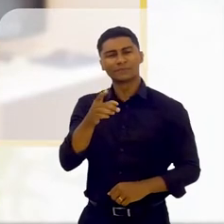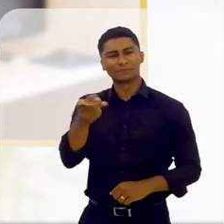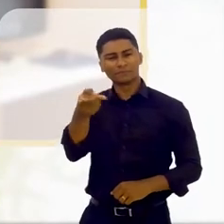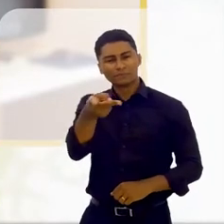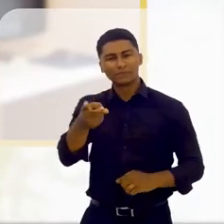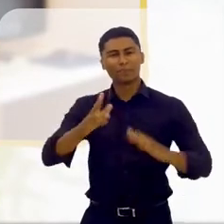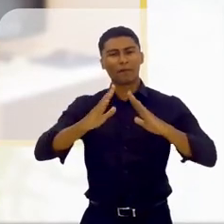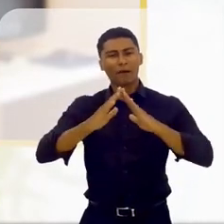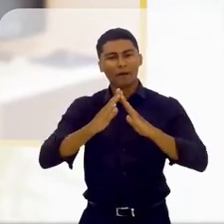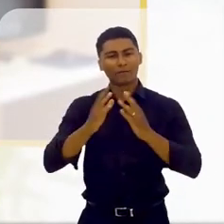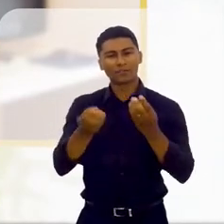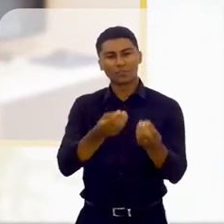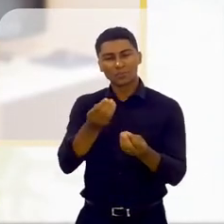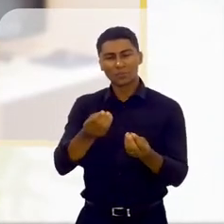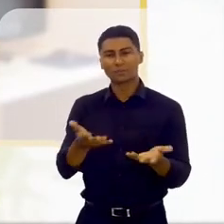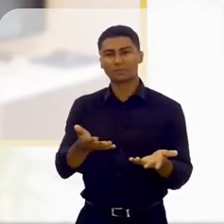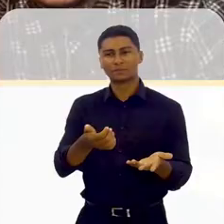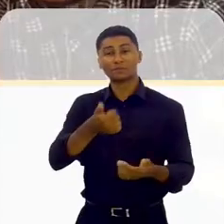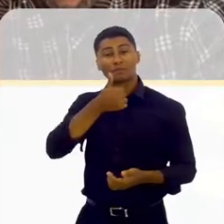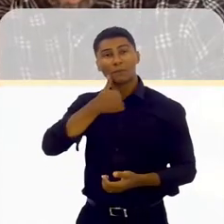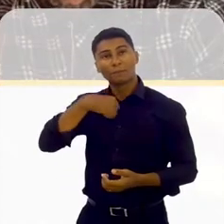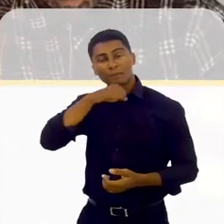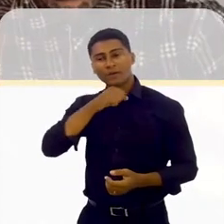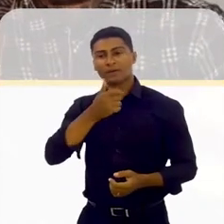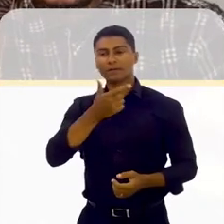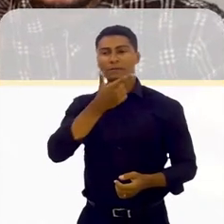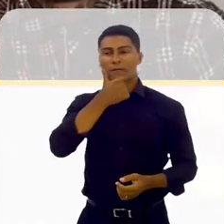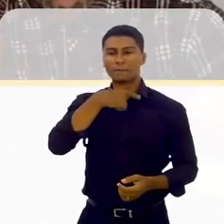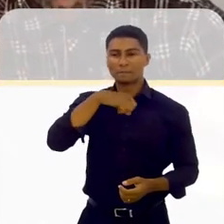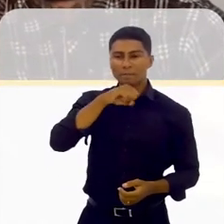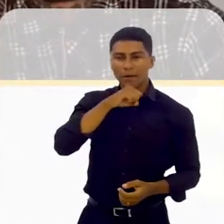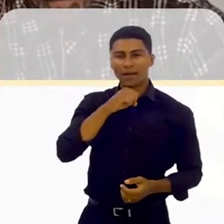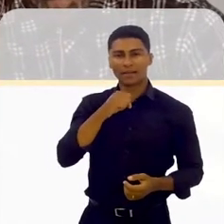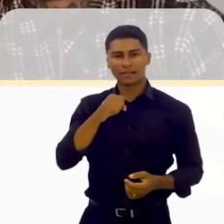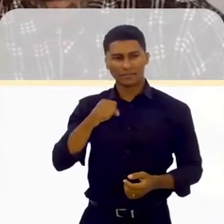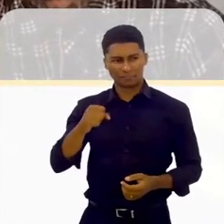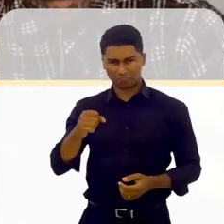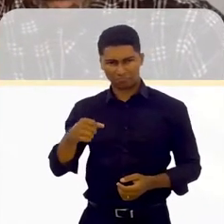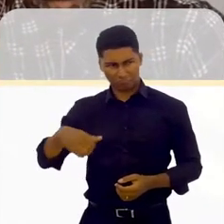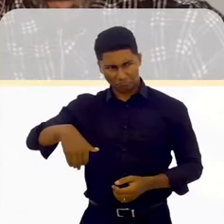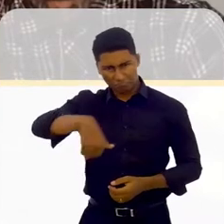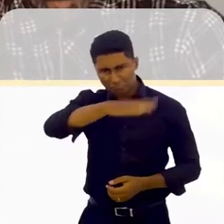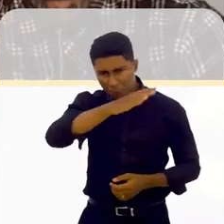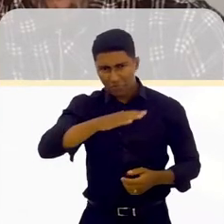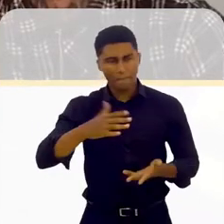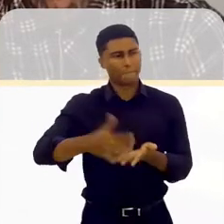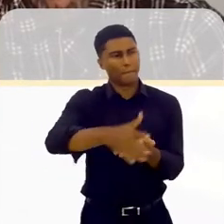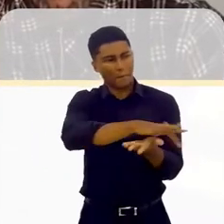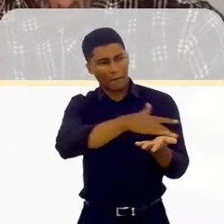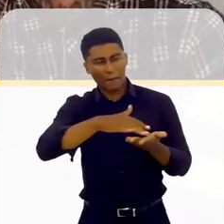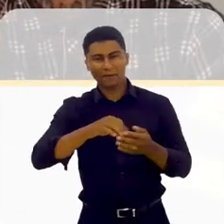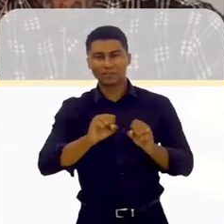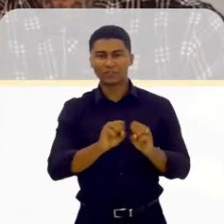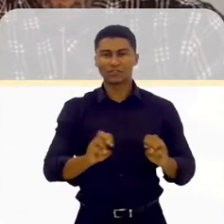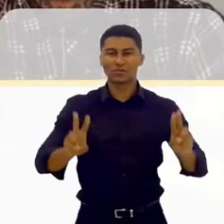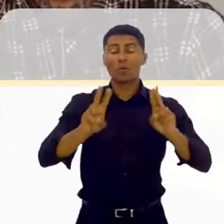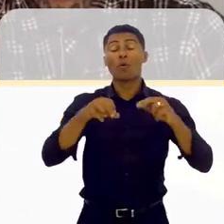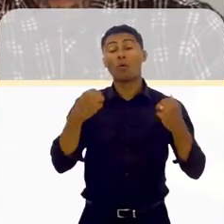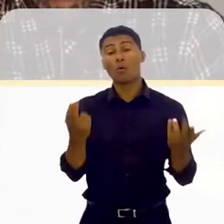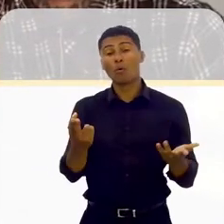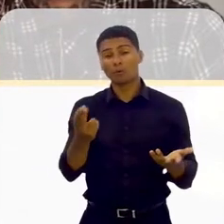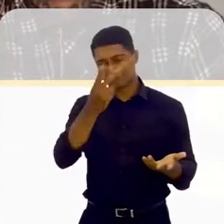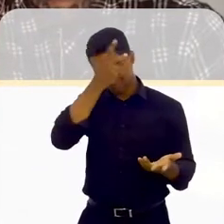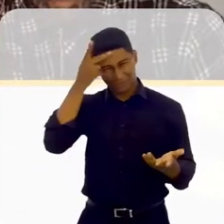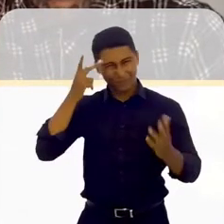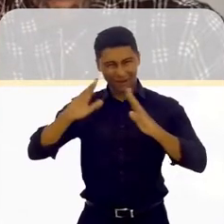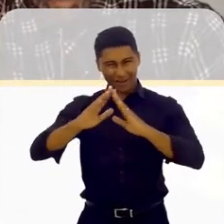casa de vocês? É, a mãe de vocês, o pai, iam para pagodes ou recebiam muitas pessoas em casa? Como é que foi